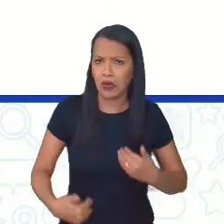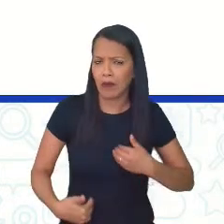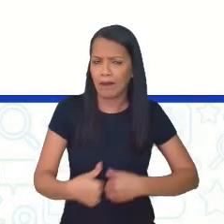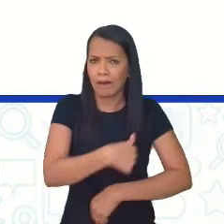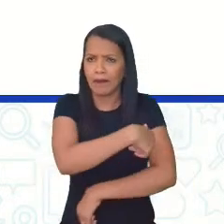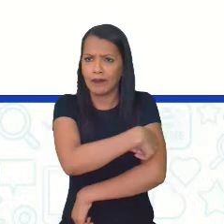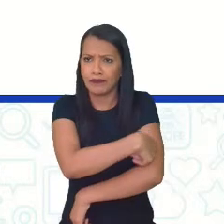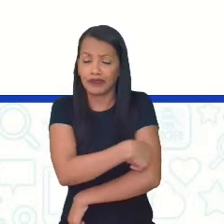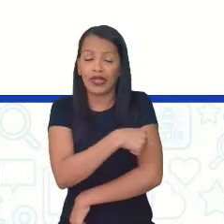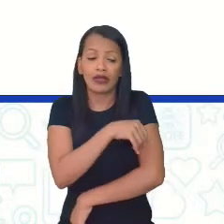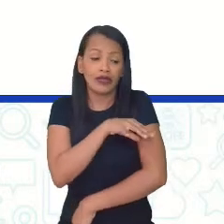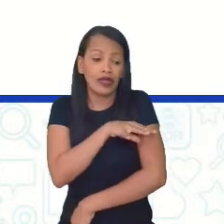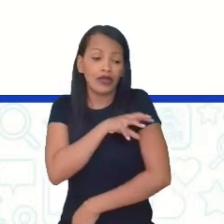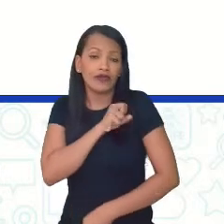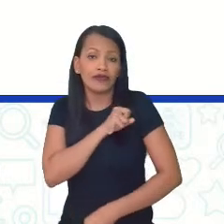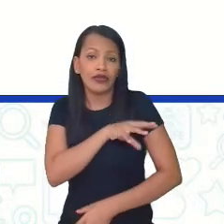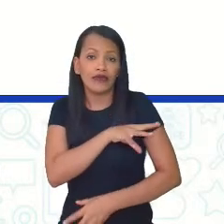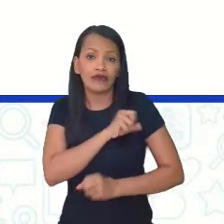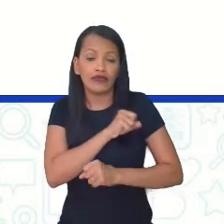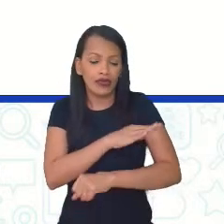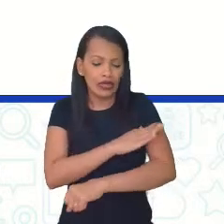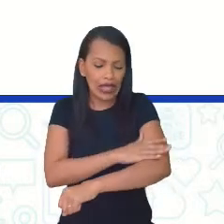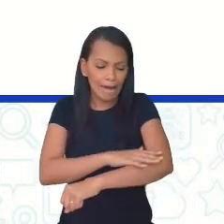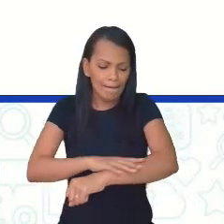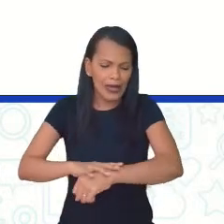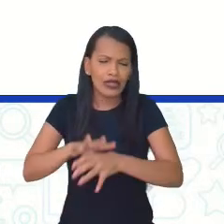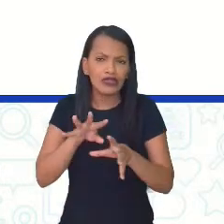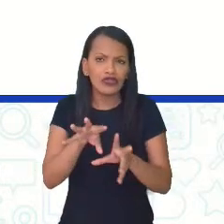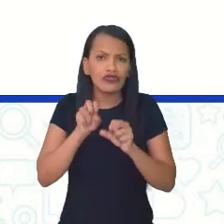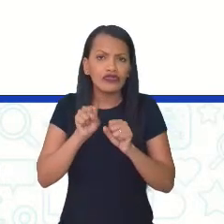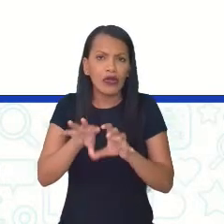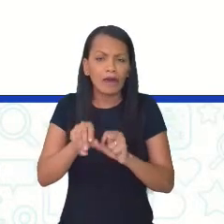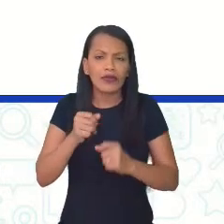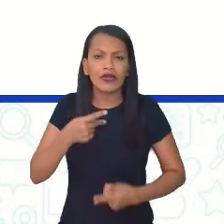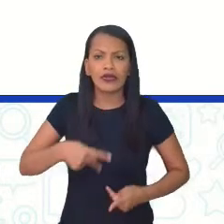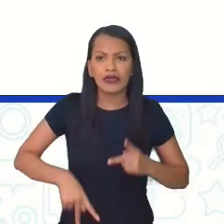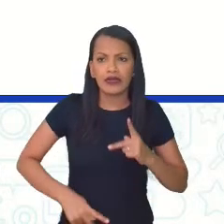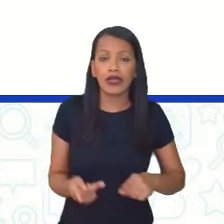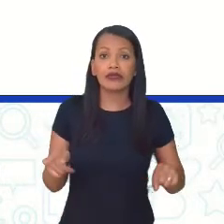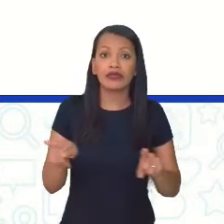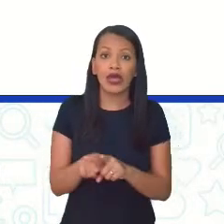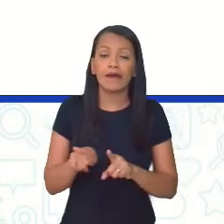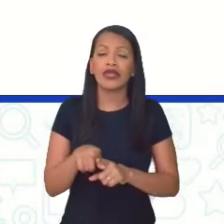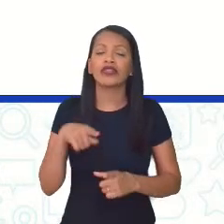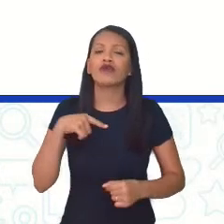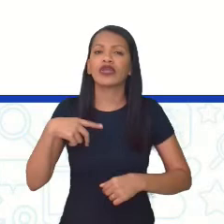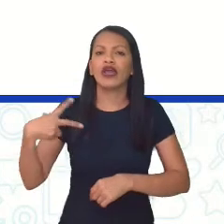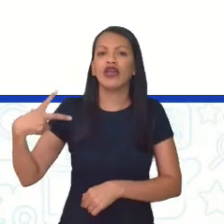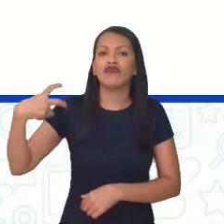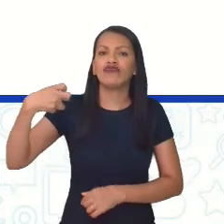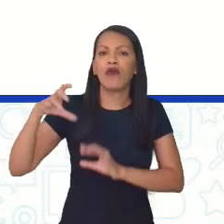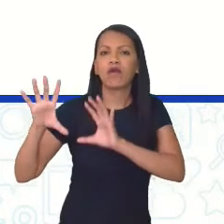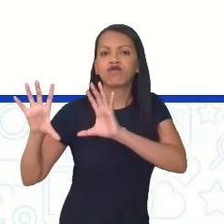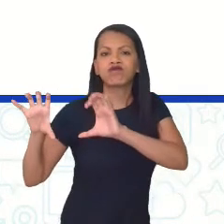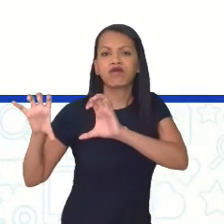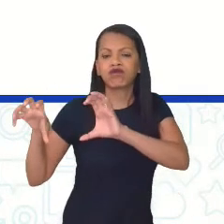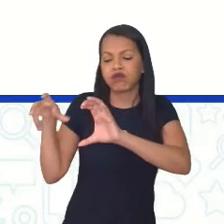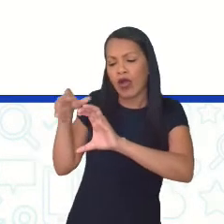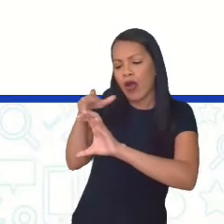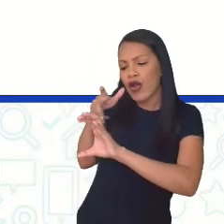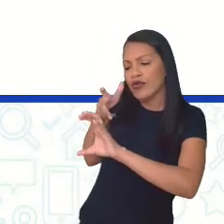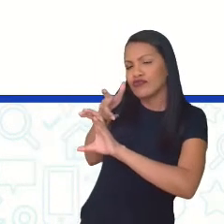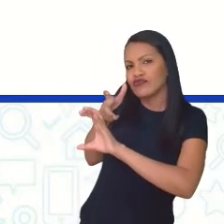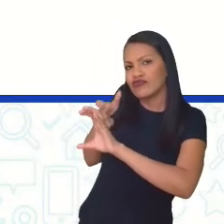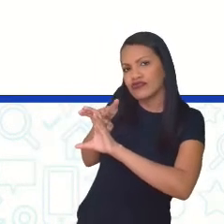são absorvidos através da pele. E existe o anticoncepcional injetável que temos aqui na mesa, não é? 2